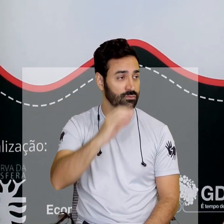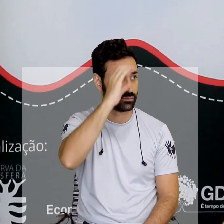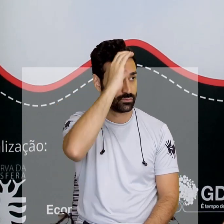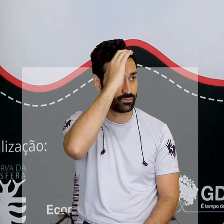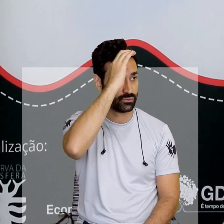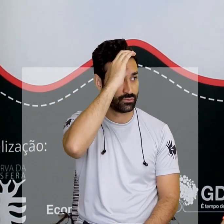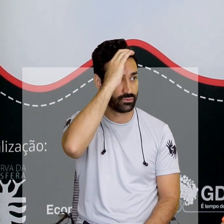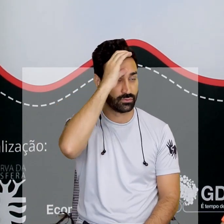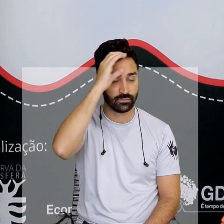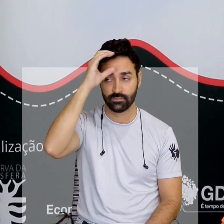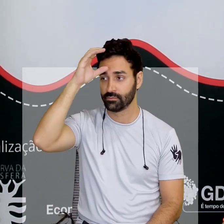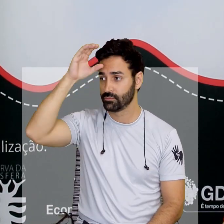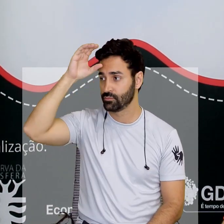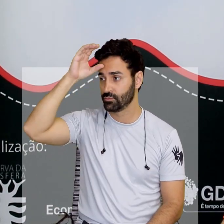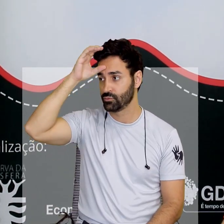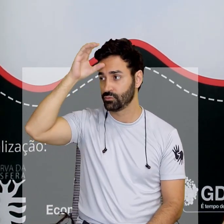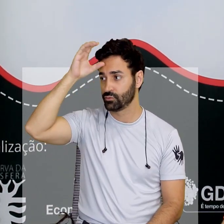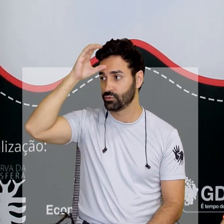Isso.